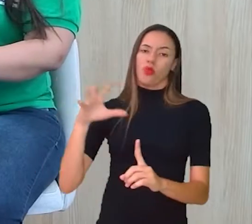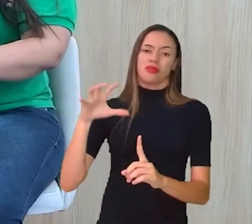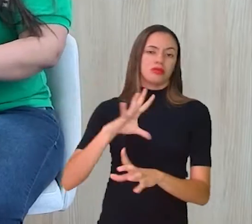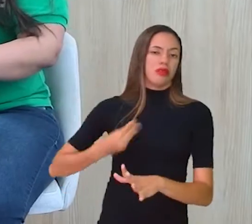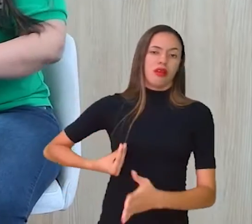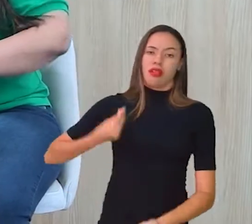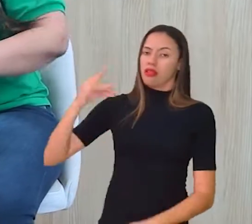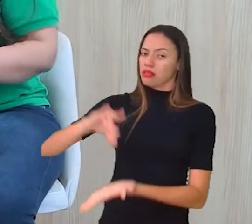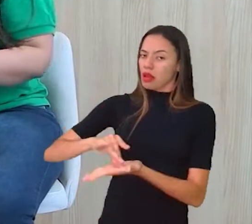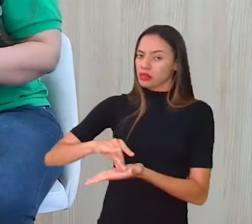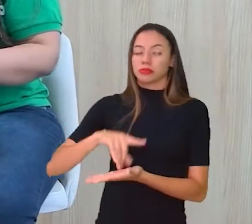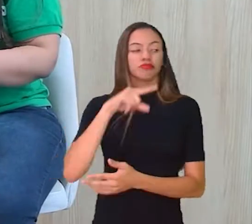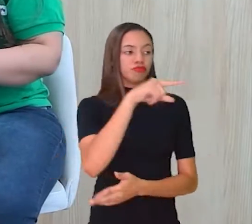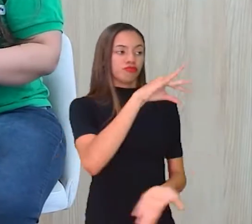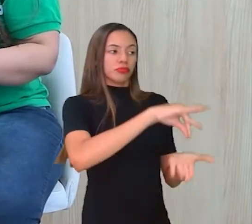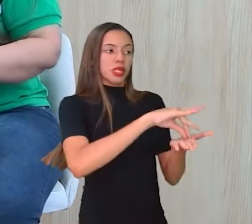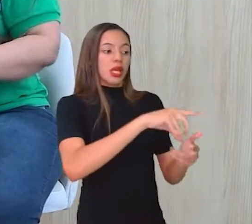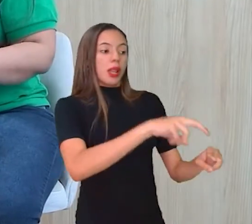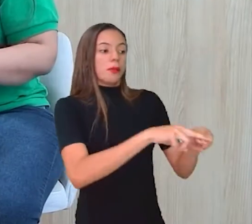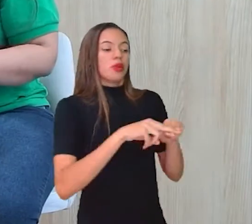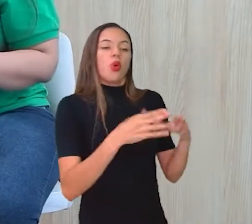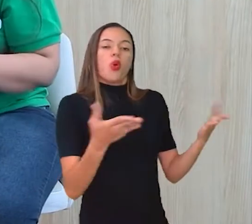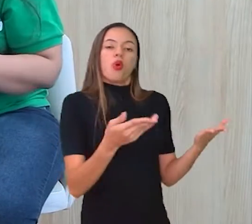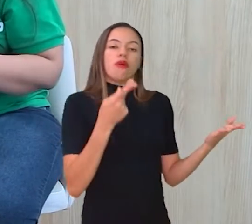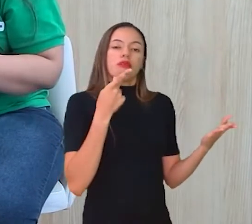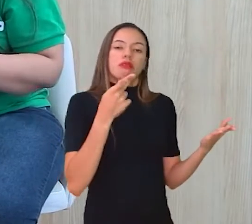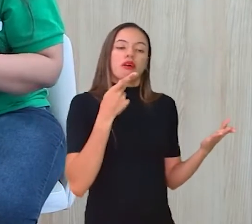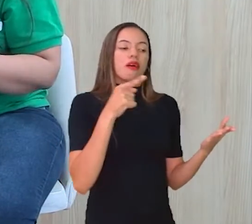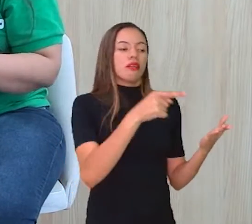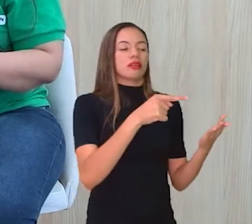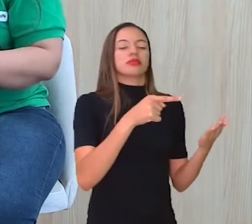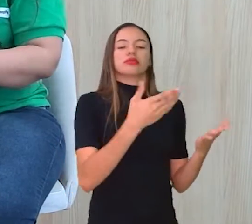por isso que a gente também hoje já se fala muito em educação